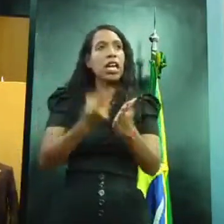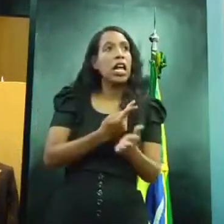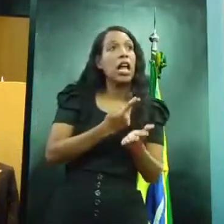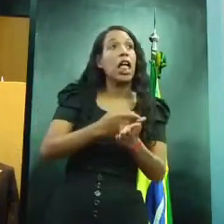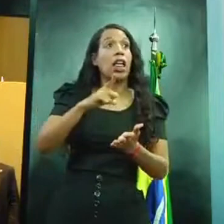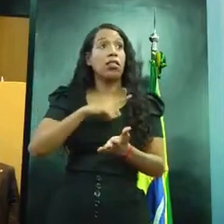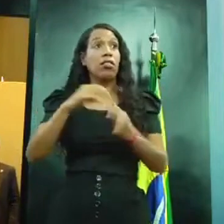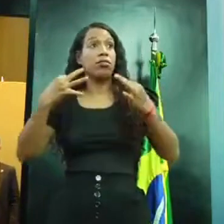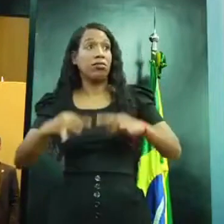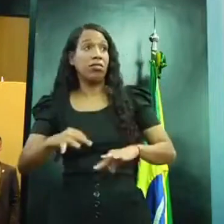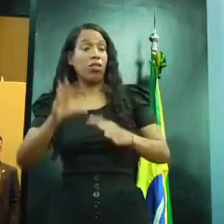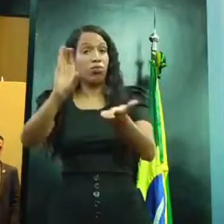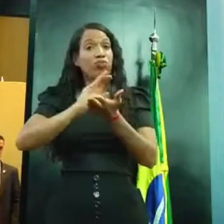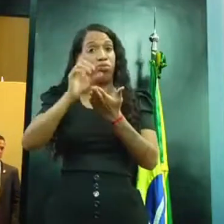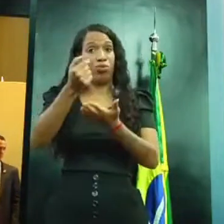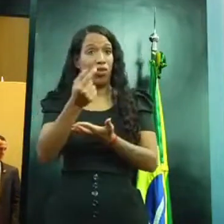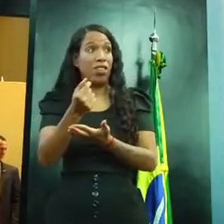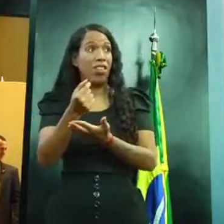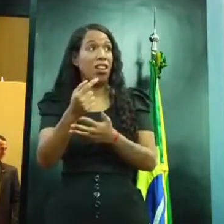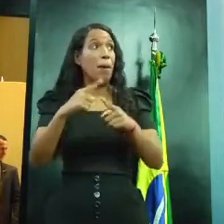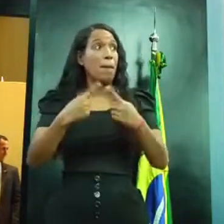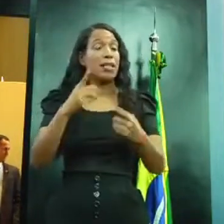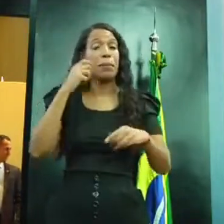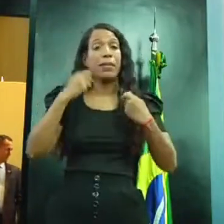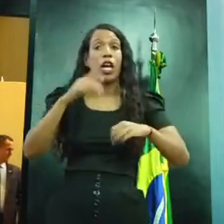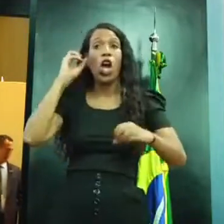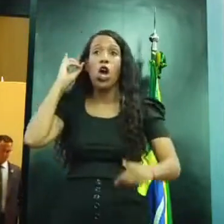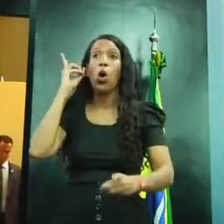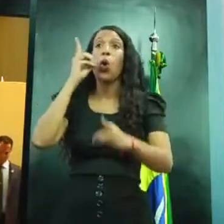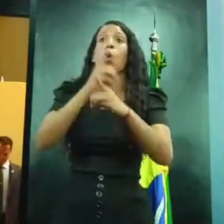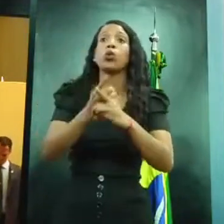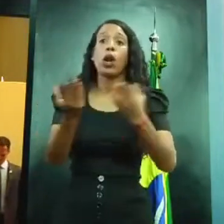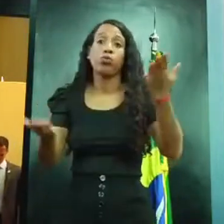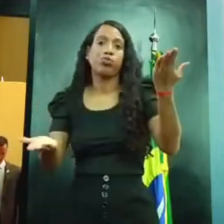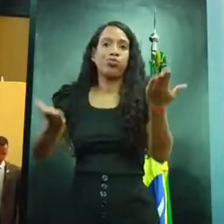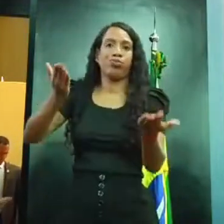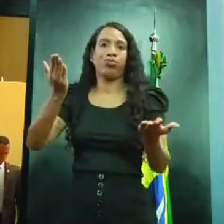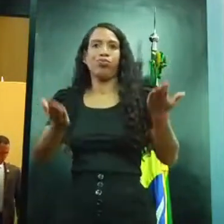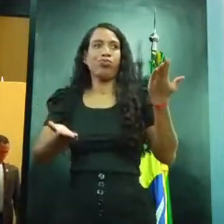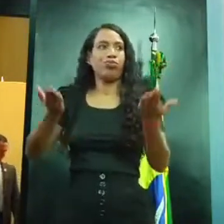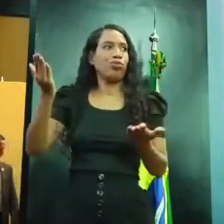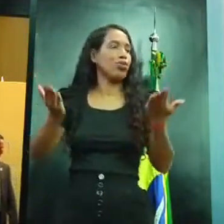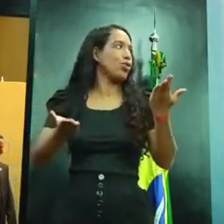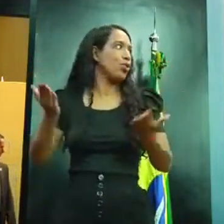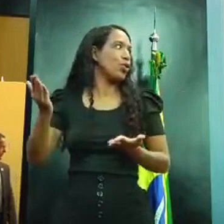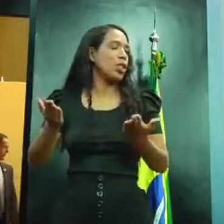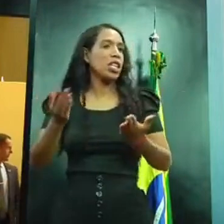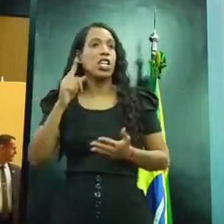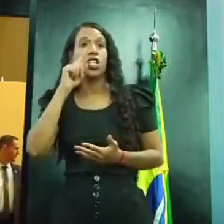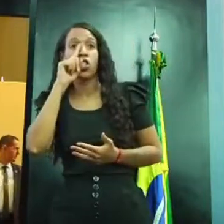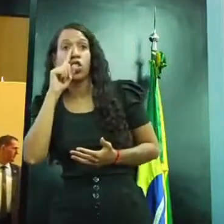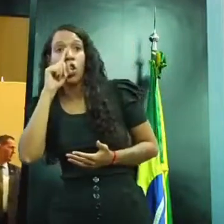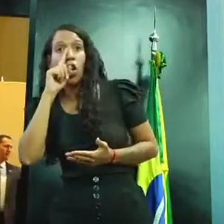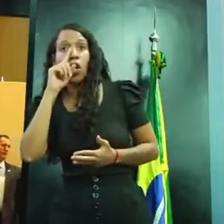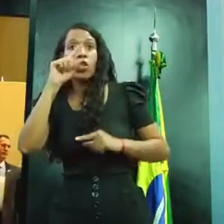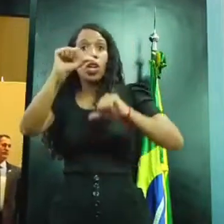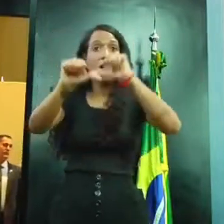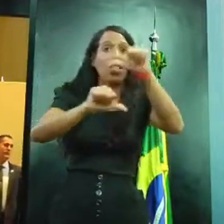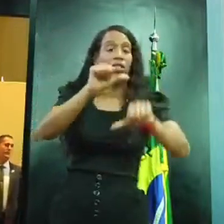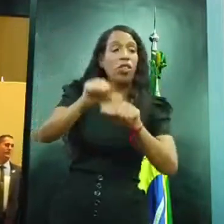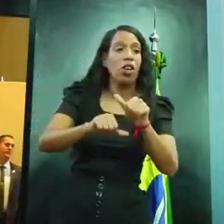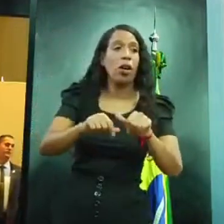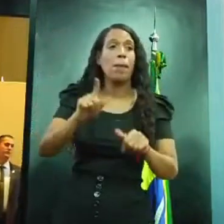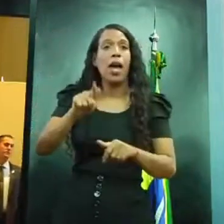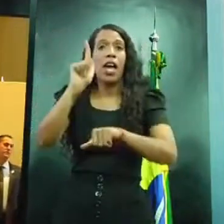recursos públicos. E a gente precisa encontrar um modelo de equilíbrio do binômio risco-recompensa para